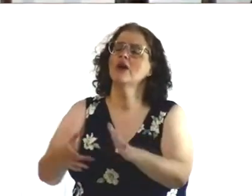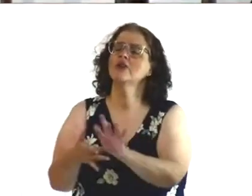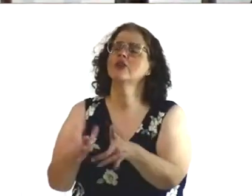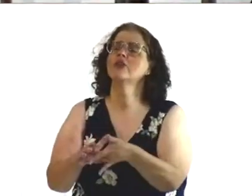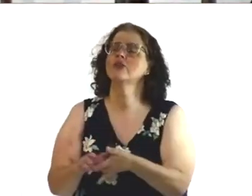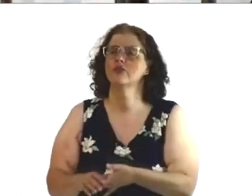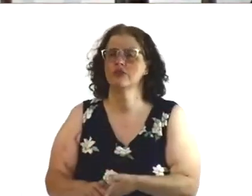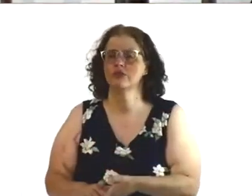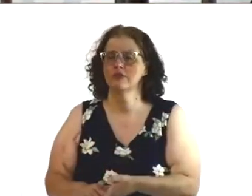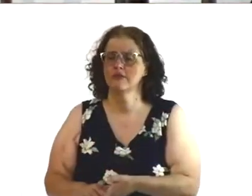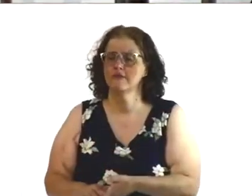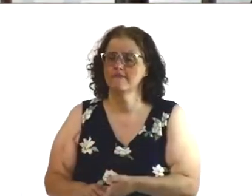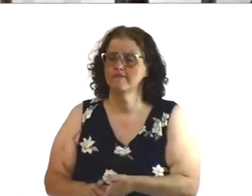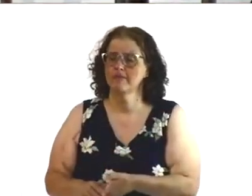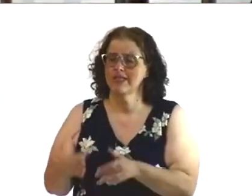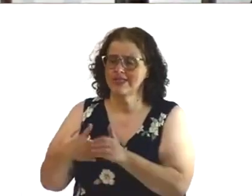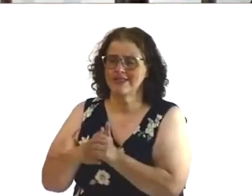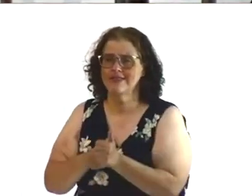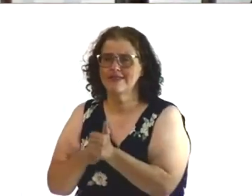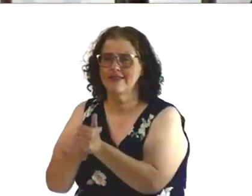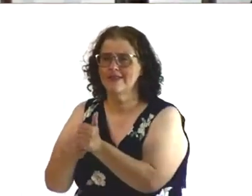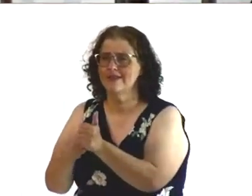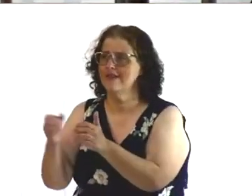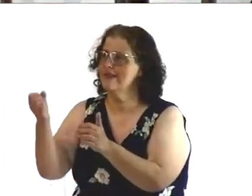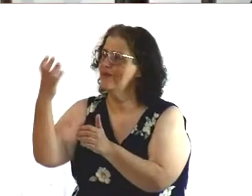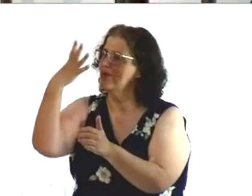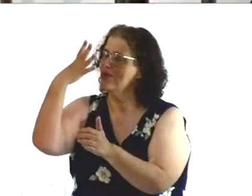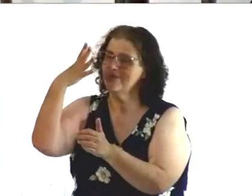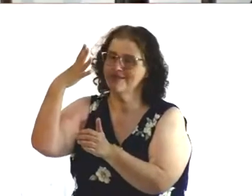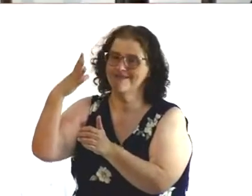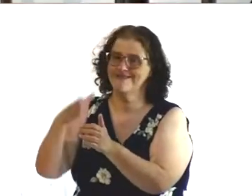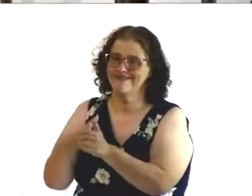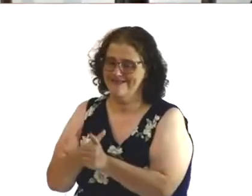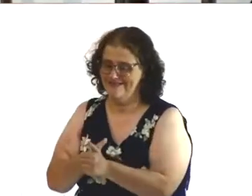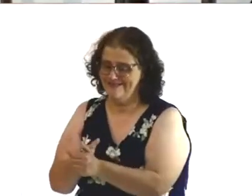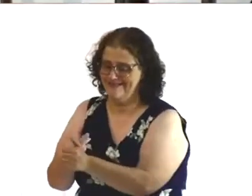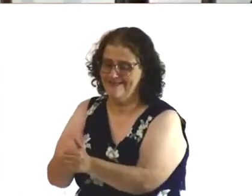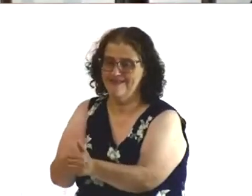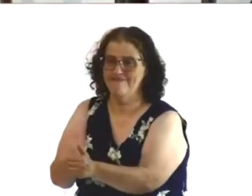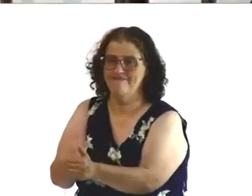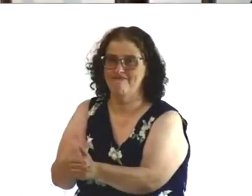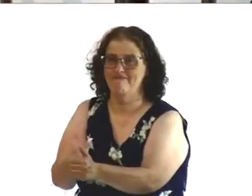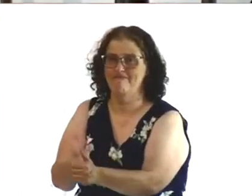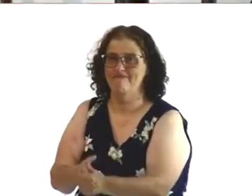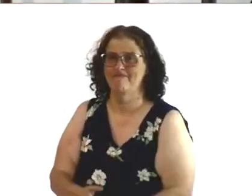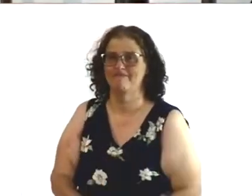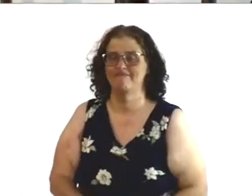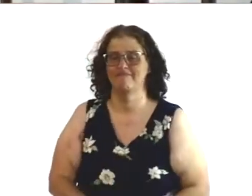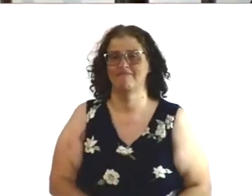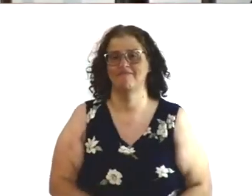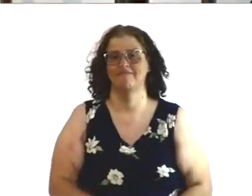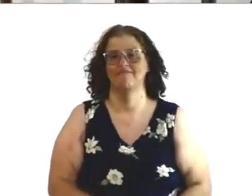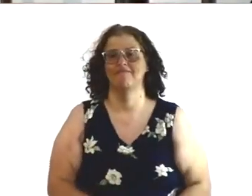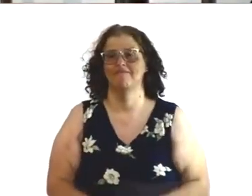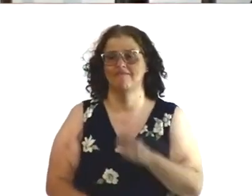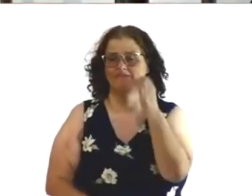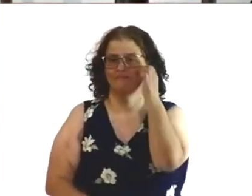Siga a luz. A igreja sempre será um farol no mundo, meus irmãos. Tempos e